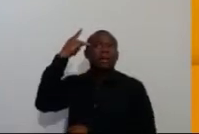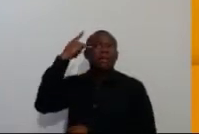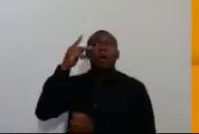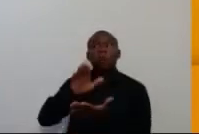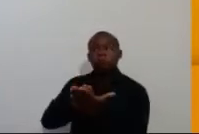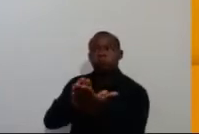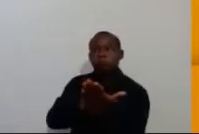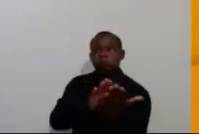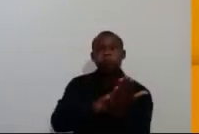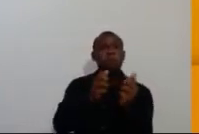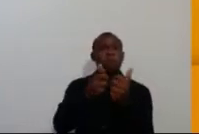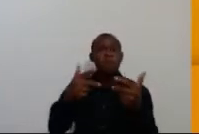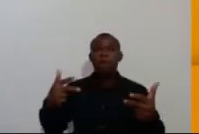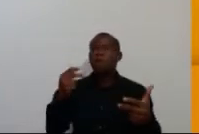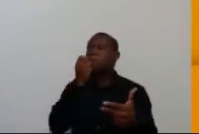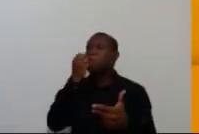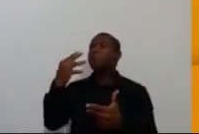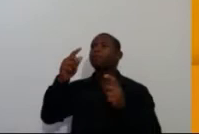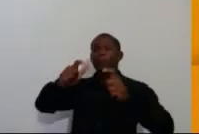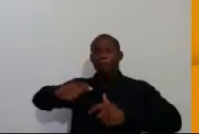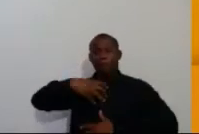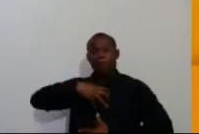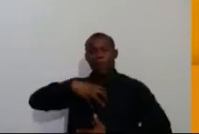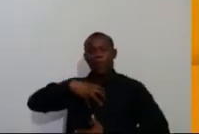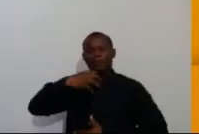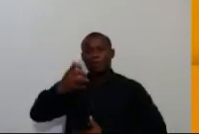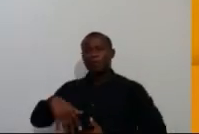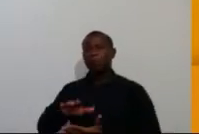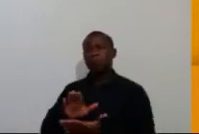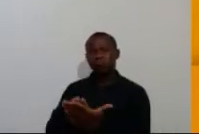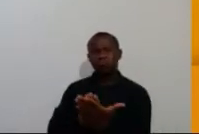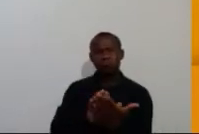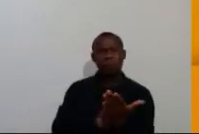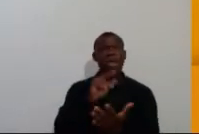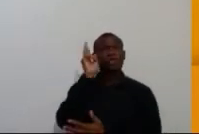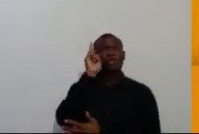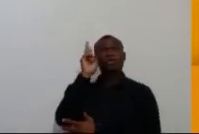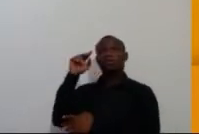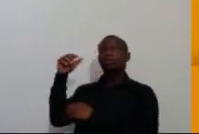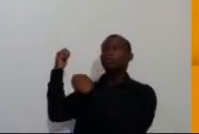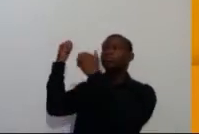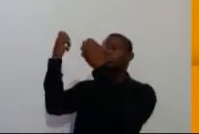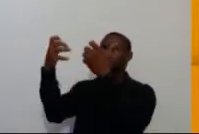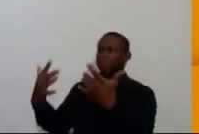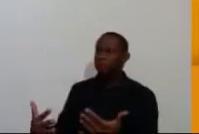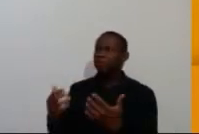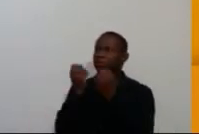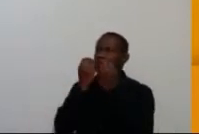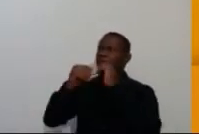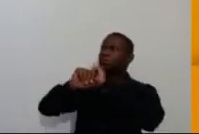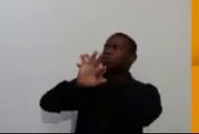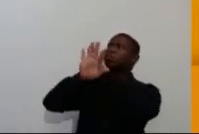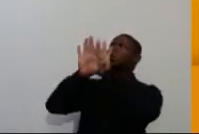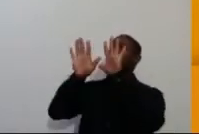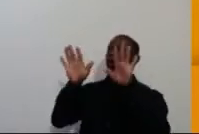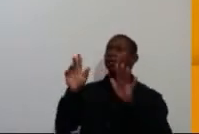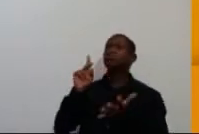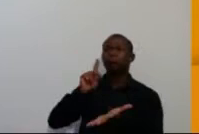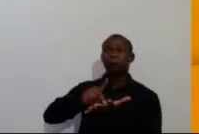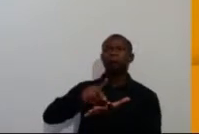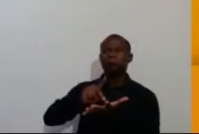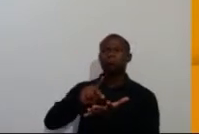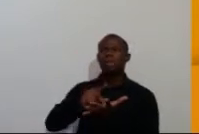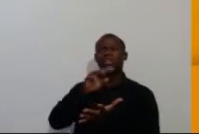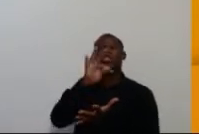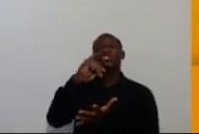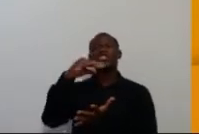de Salvador. Importante essa referência histórica para melhor compreensão do caminho percorrido pela TIC, que continua em evolução. Não é